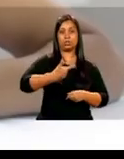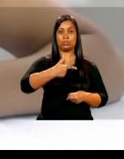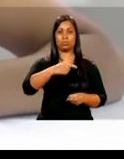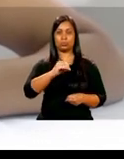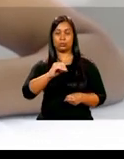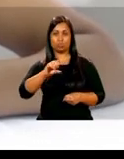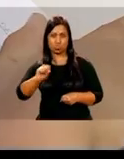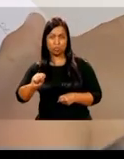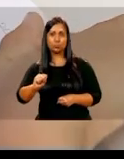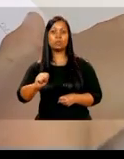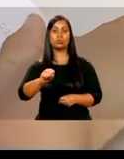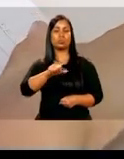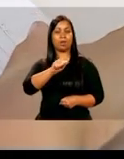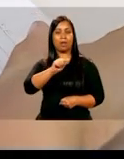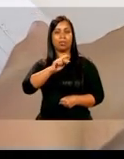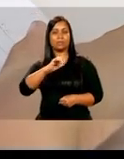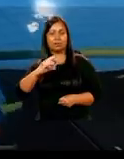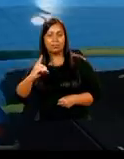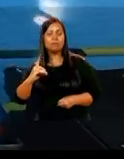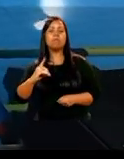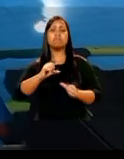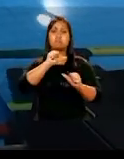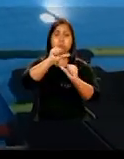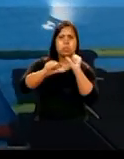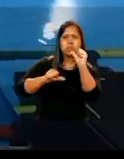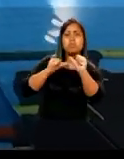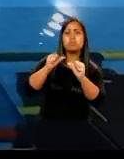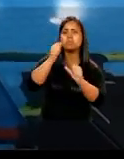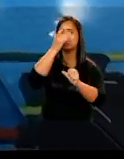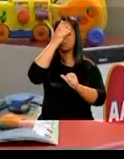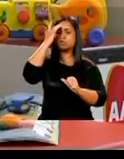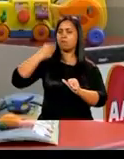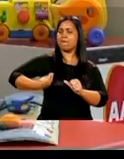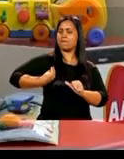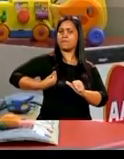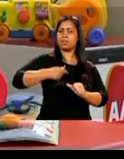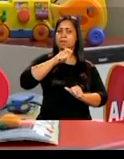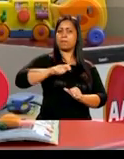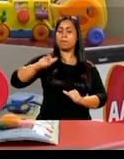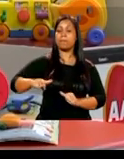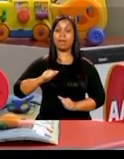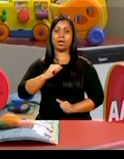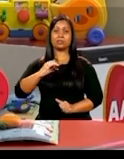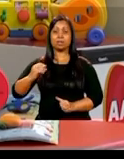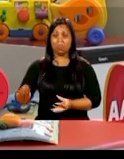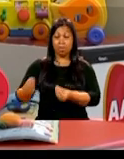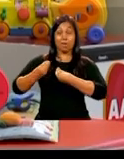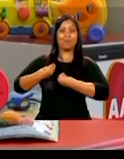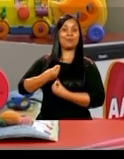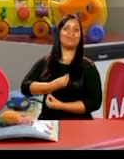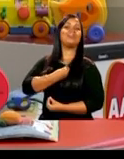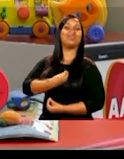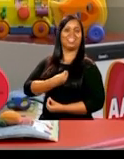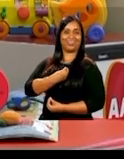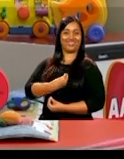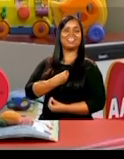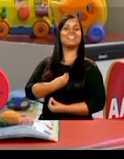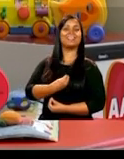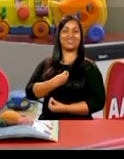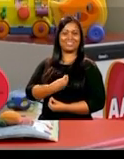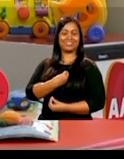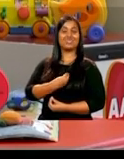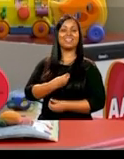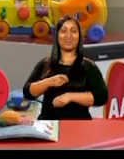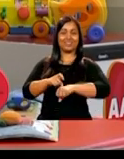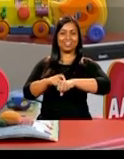a ARCD transforma a vida de milhares de pessoas. A ACD trouxe vida, né? O Francisco tem ossos de